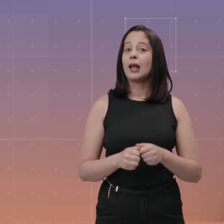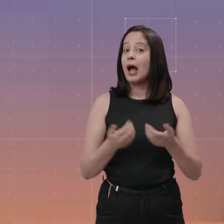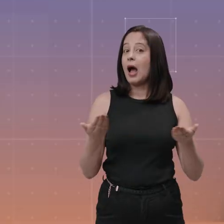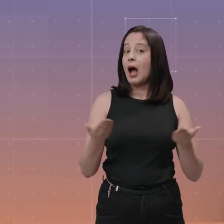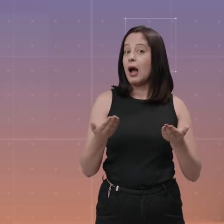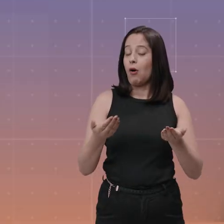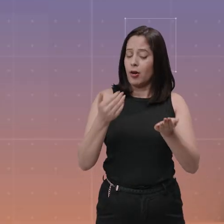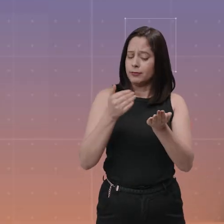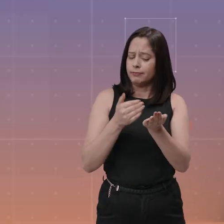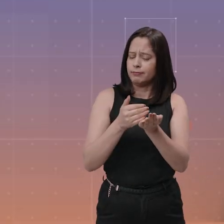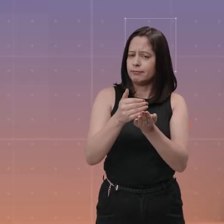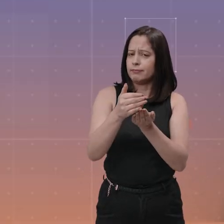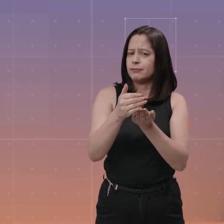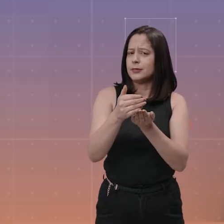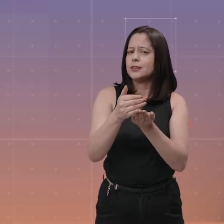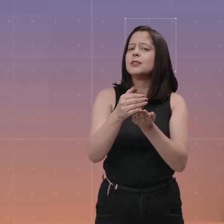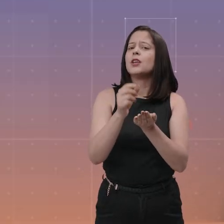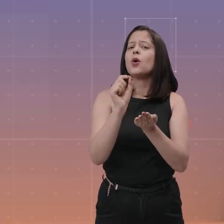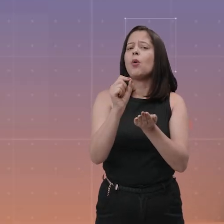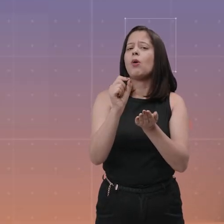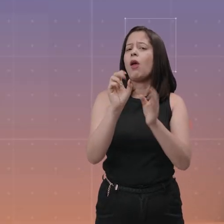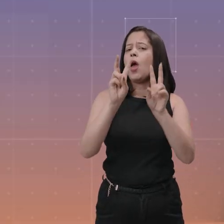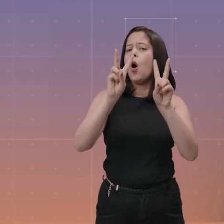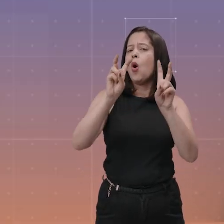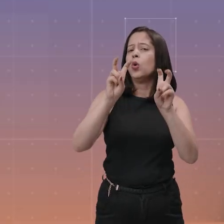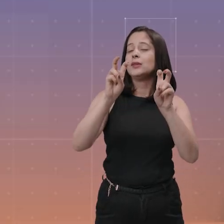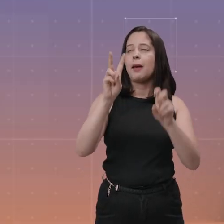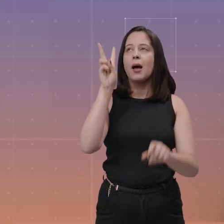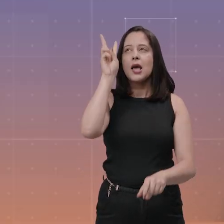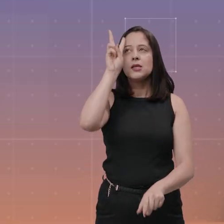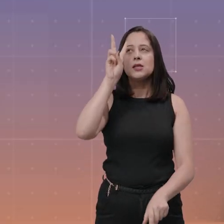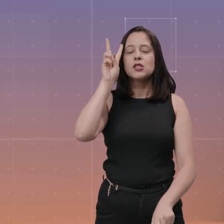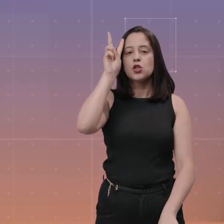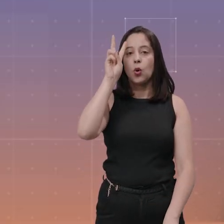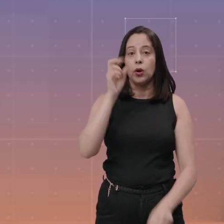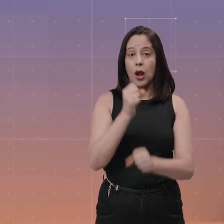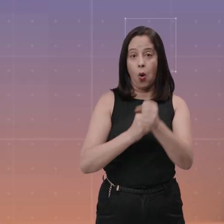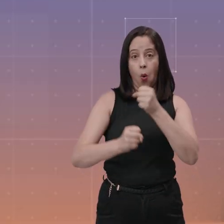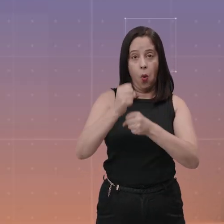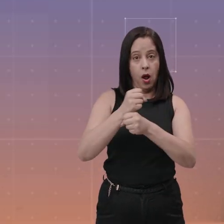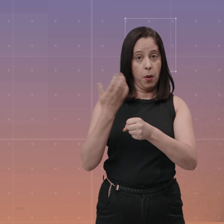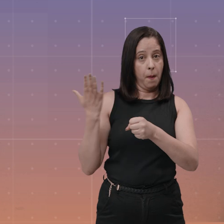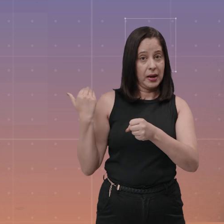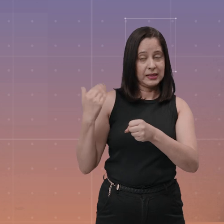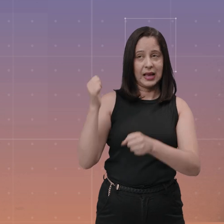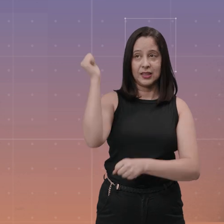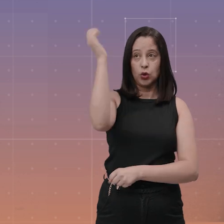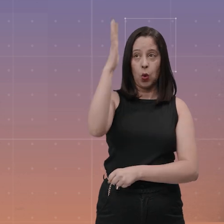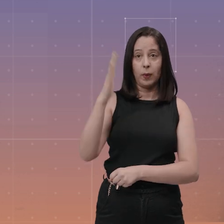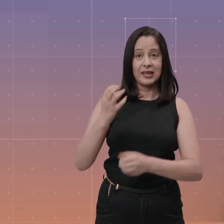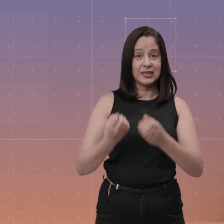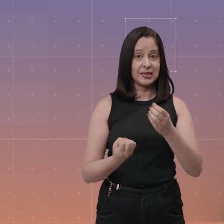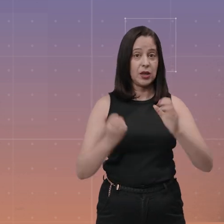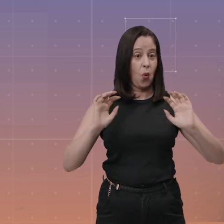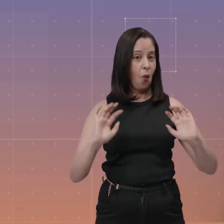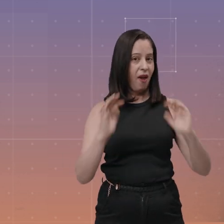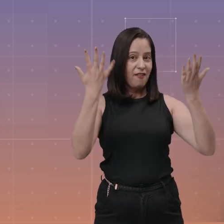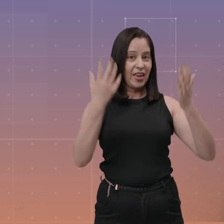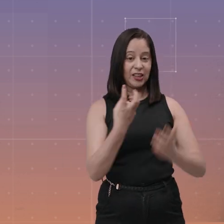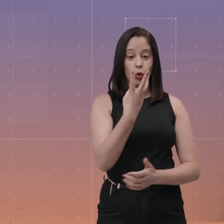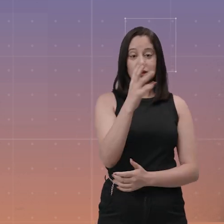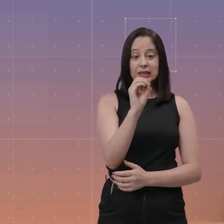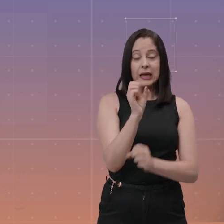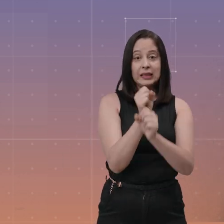E a gente abre essa edição da retrospectiva falando de história. É que no ano passado, o Brasil celebrou os